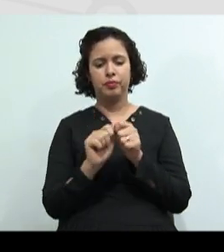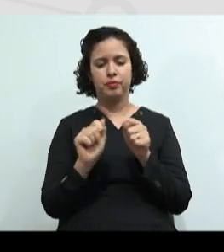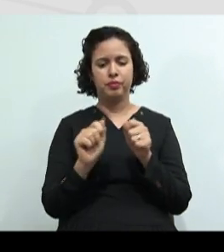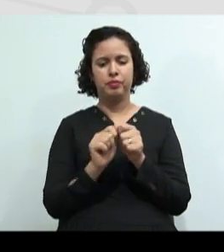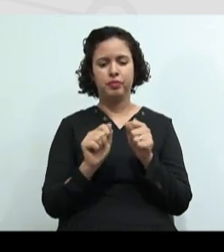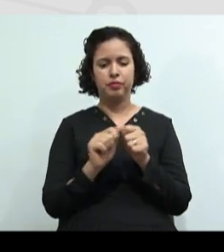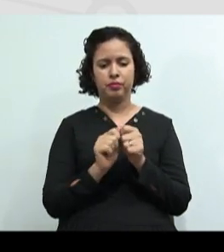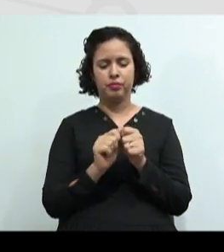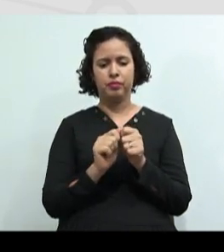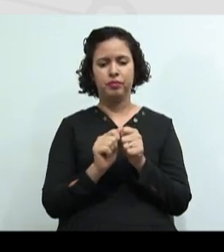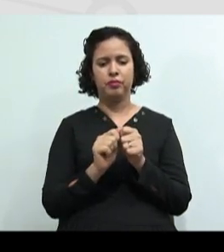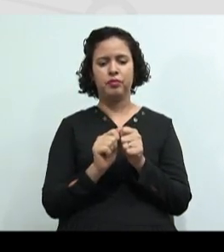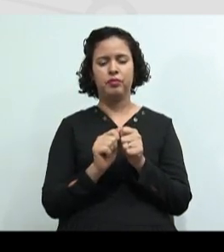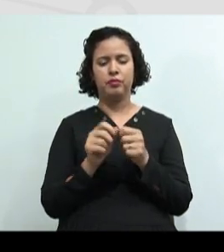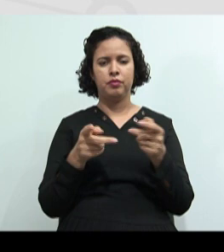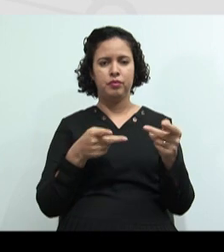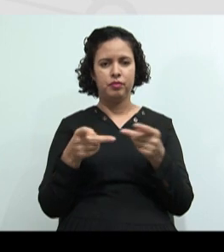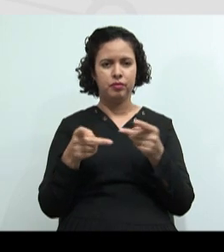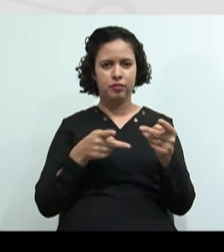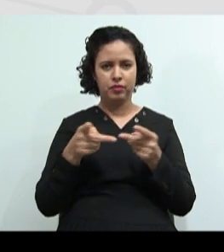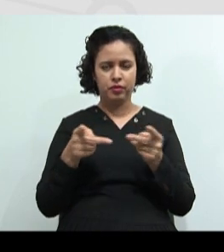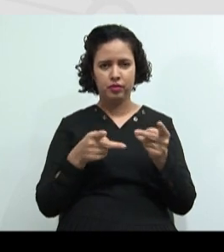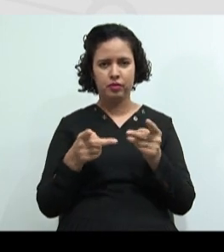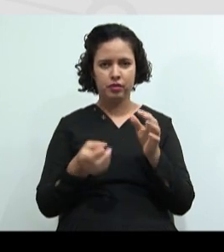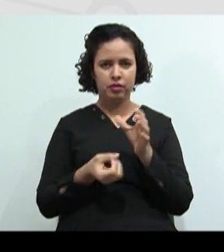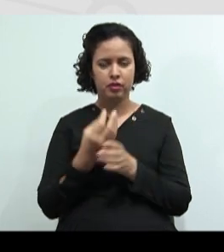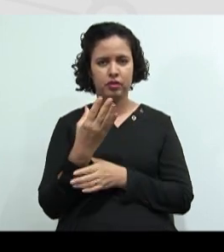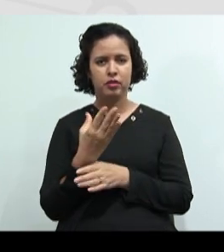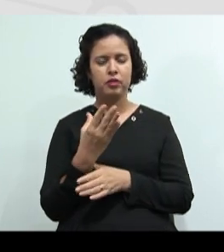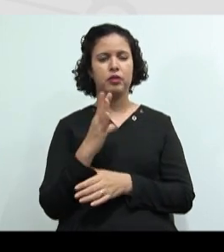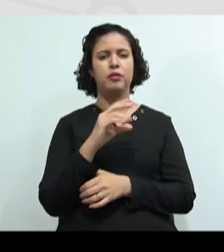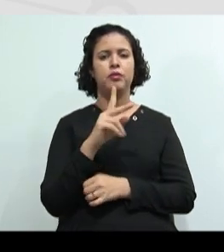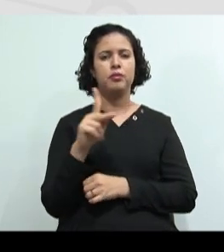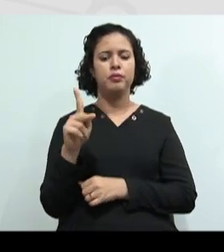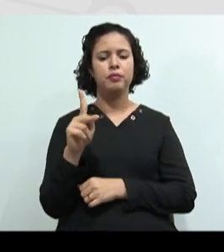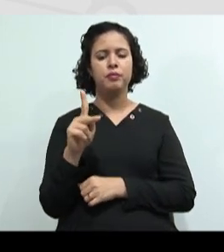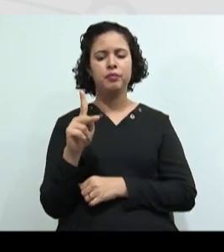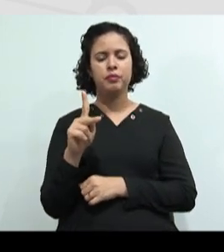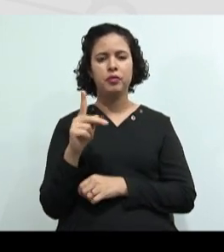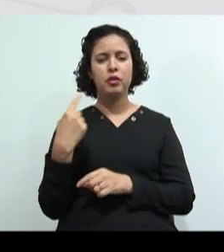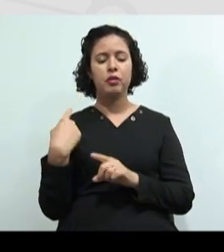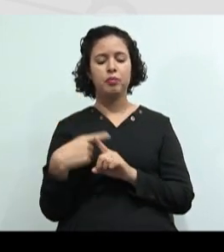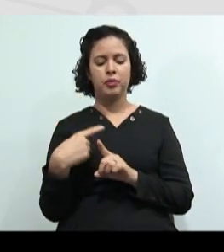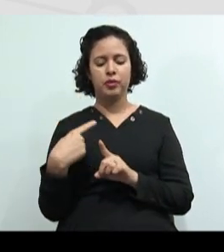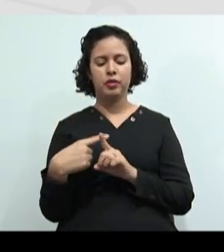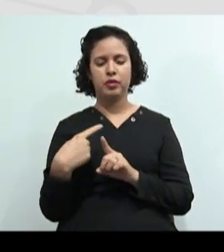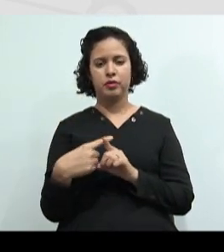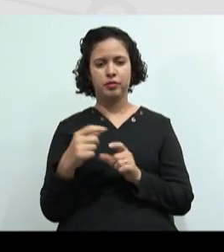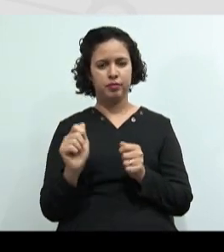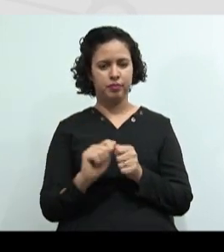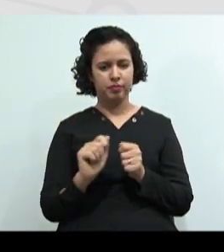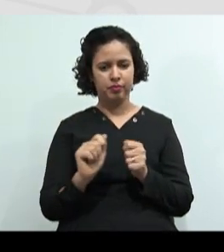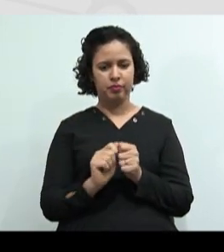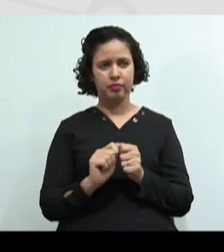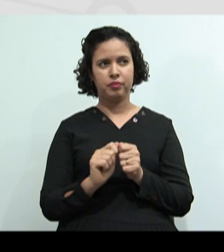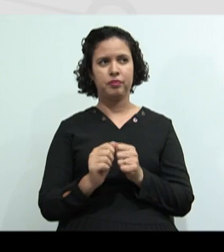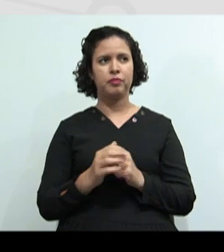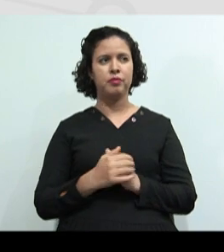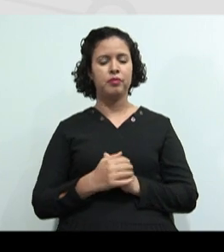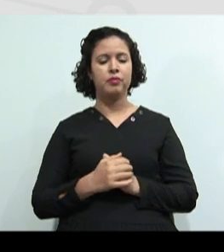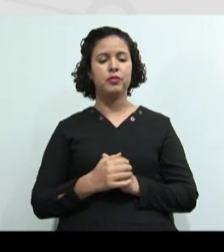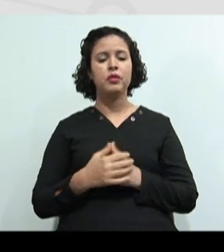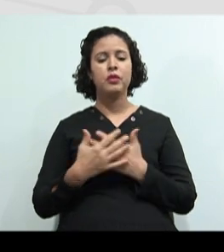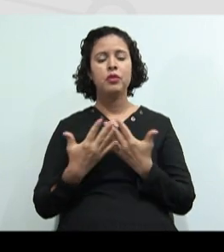feito nesse projeto, ou seja, o que será feito para a criação da cooperativa? Por que será feito, né? Por que será feito? Qual